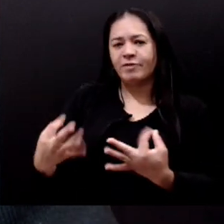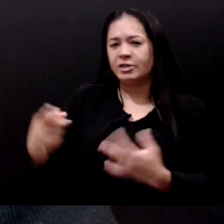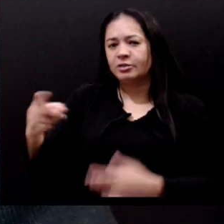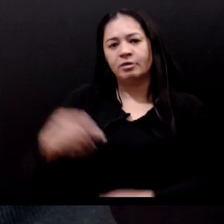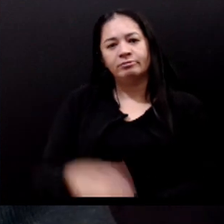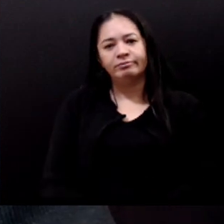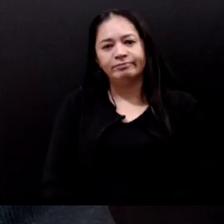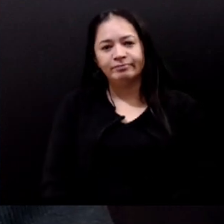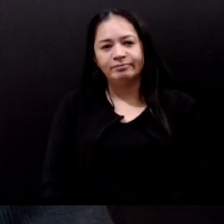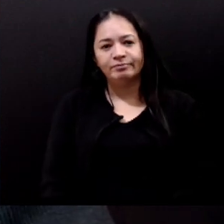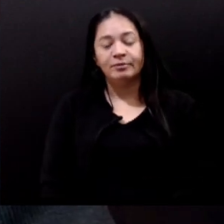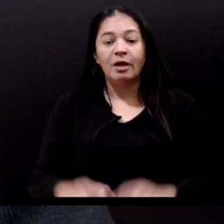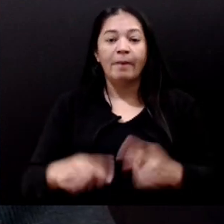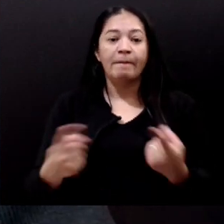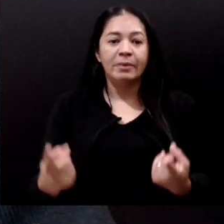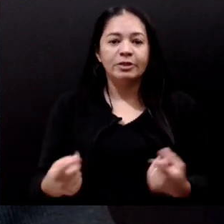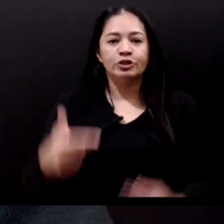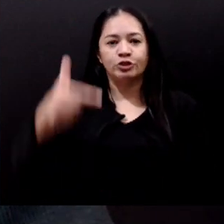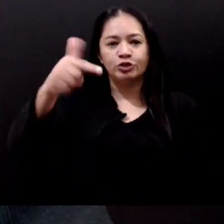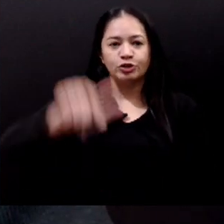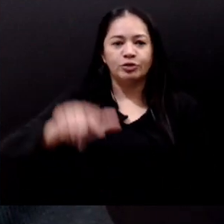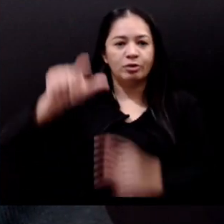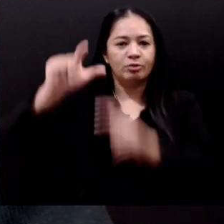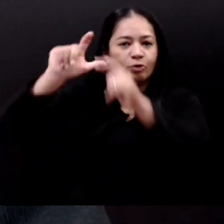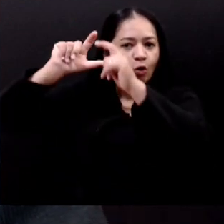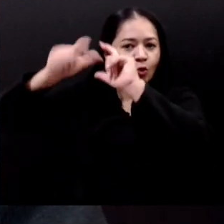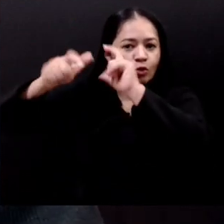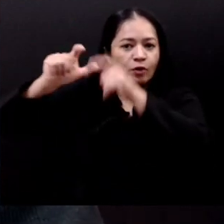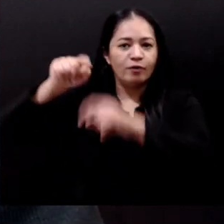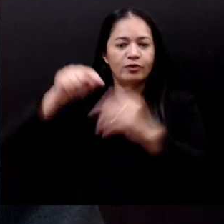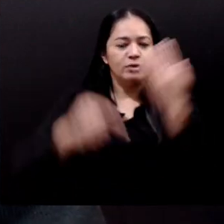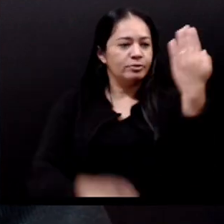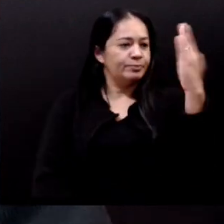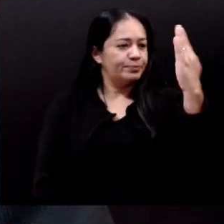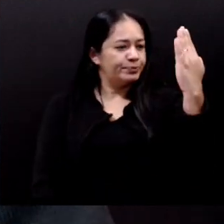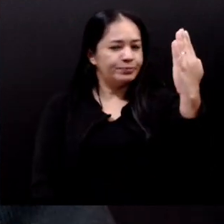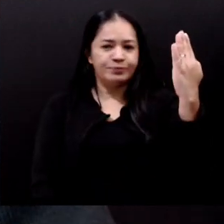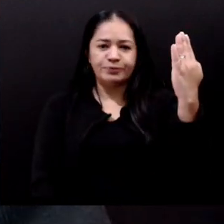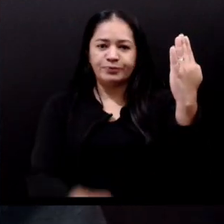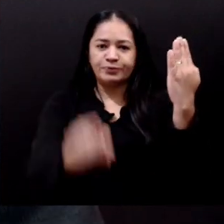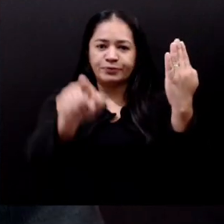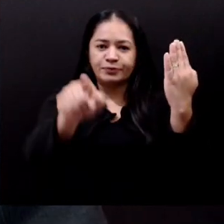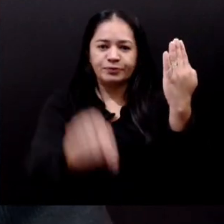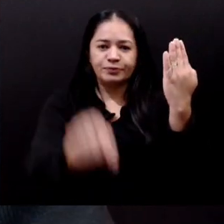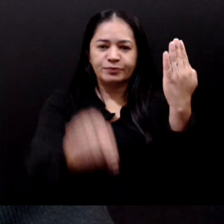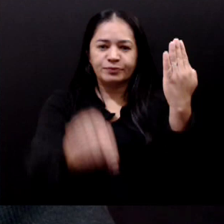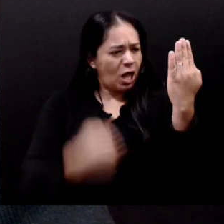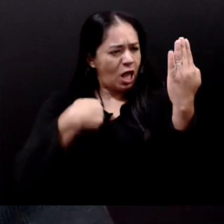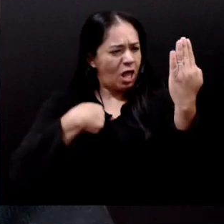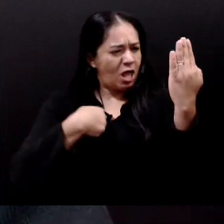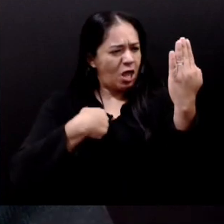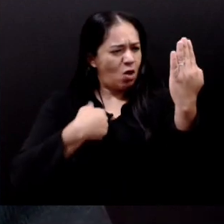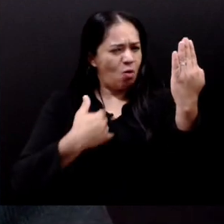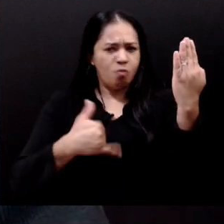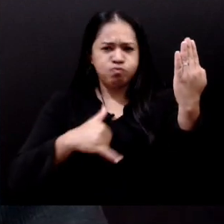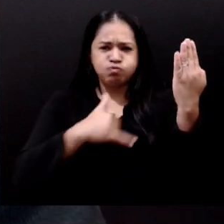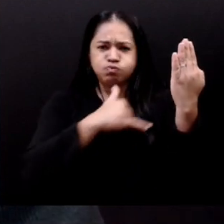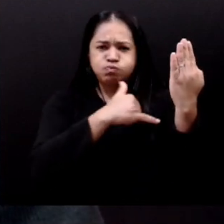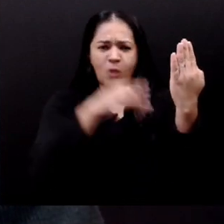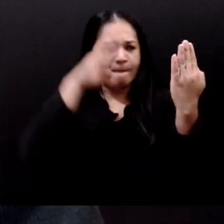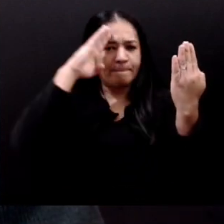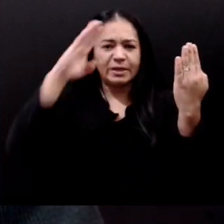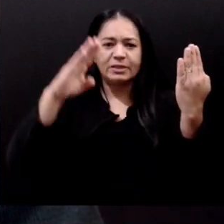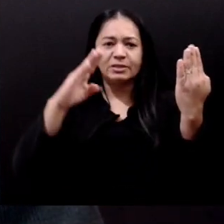Mais uma vez, os transtornos quando você se olha no espelho, você se vai se olhar e vai falar assim: "Eu estou muito gorda", principalmente, a maioria dos casos,